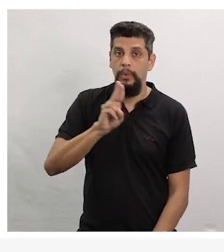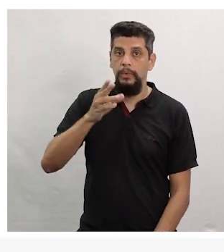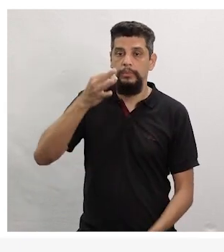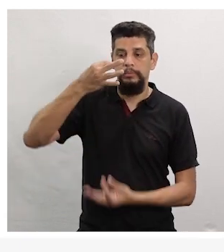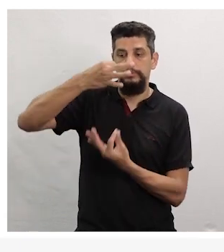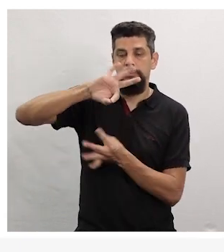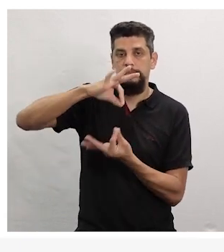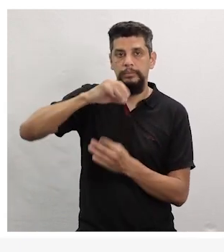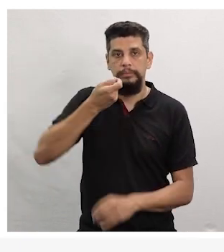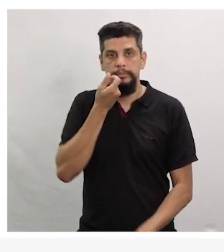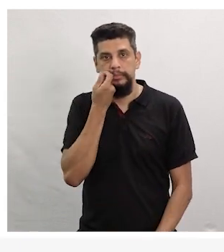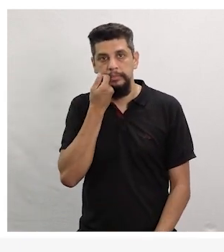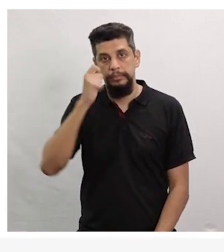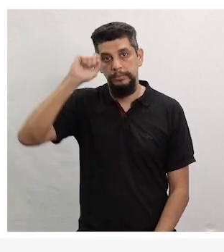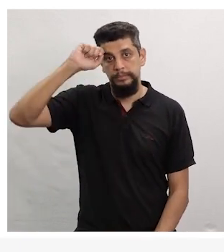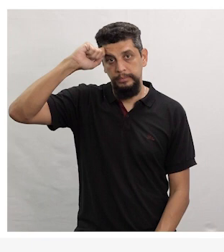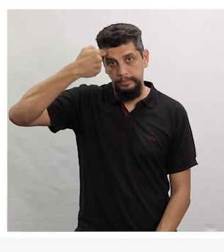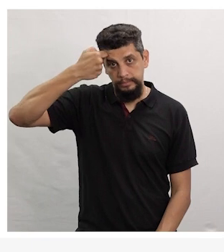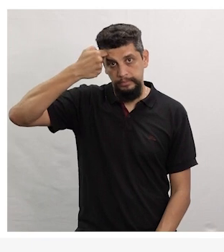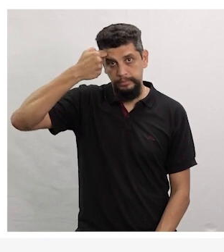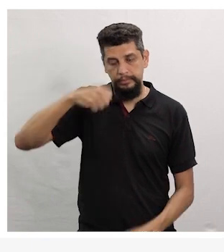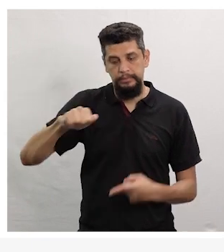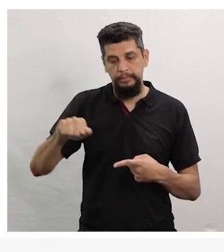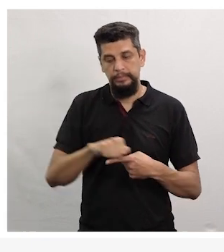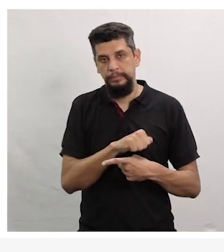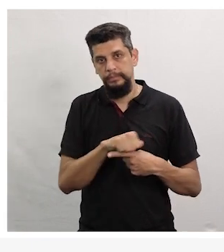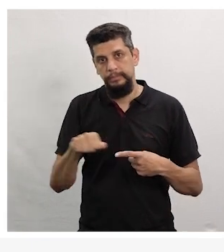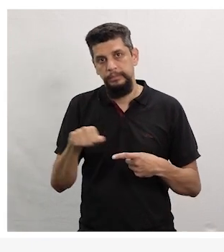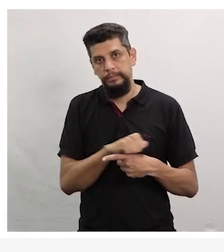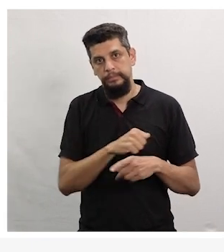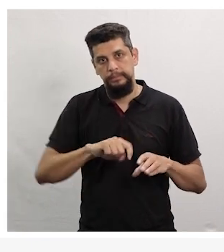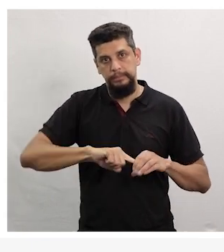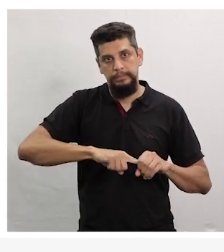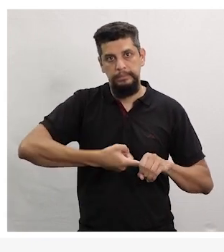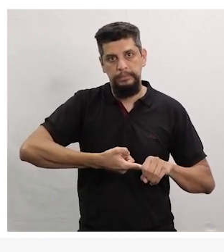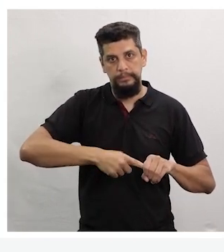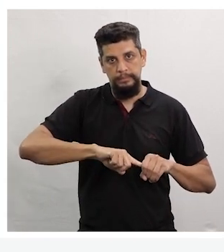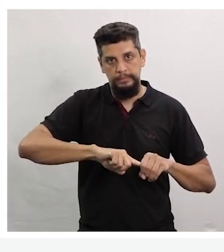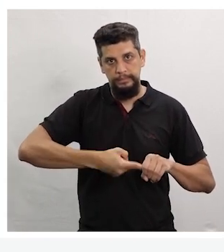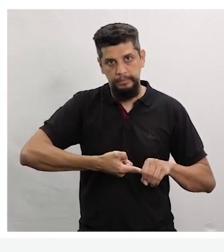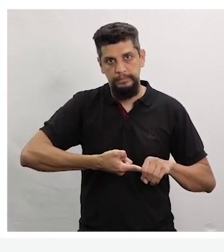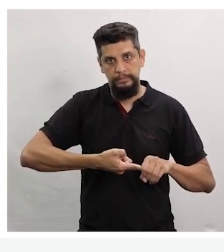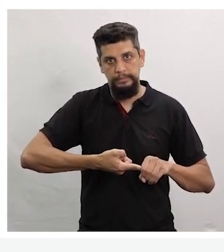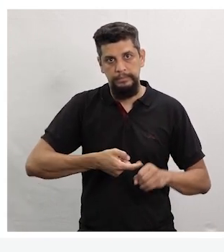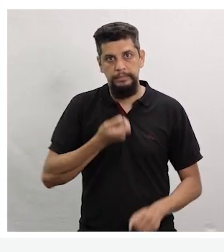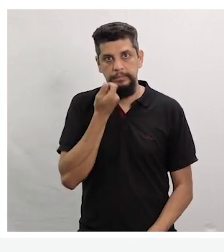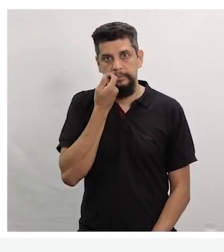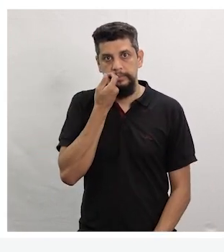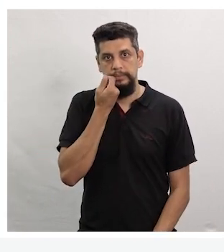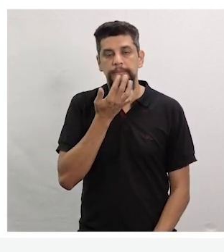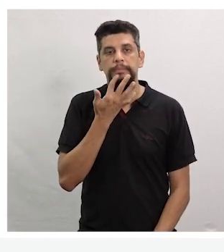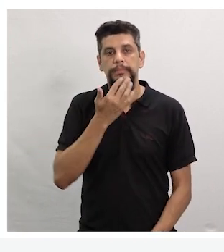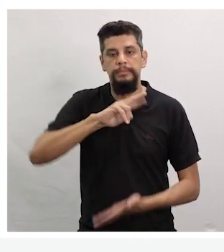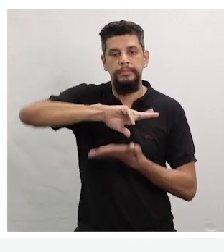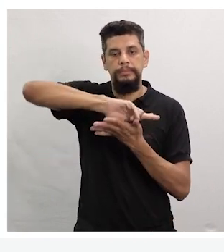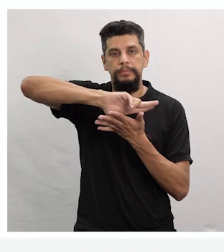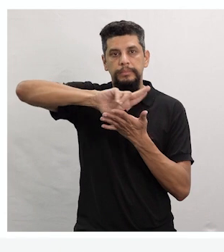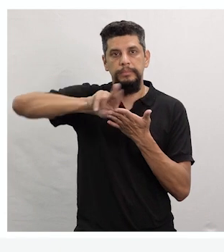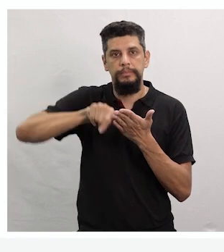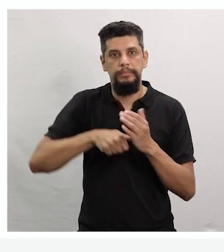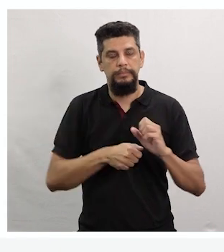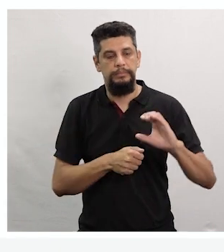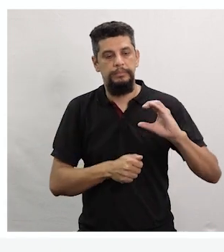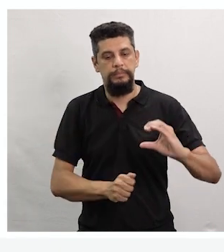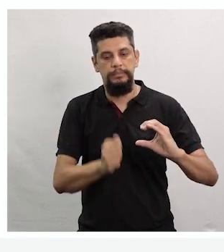sulfite lápis Preto borracha apontador lápis de cor